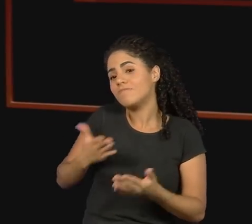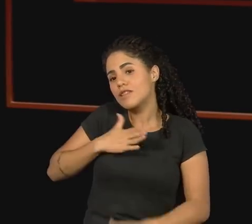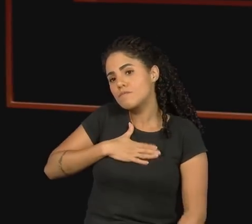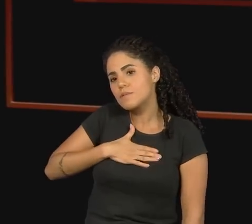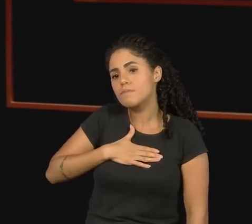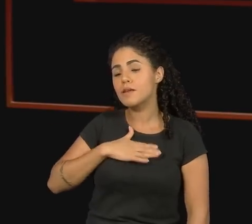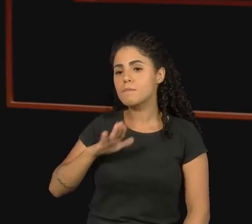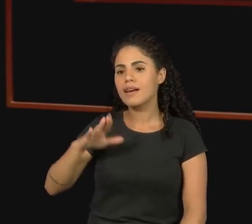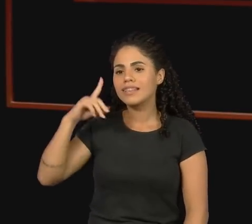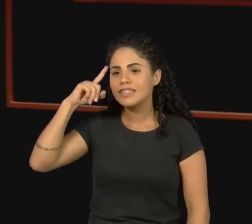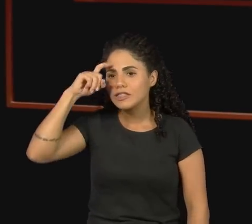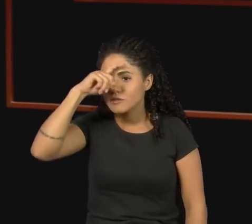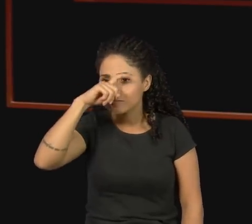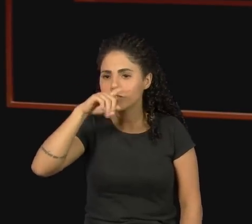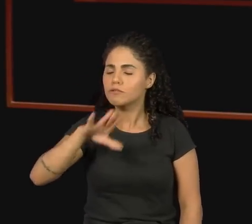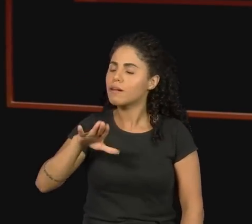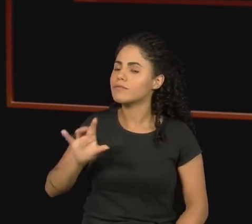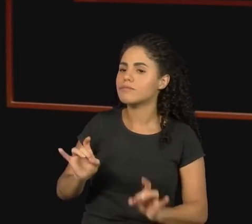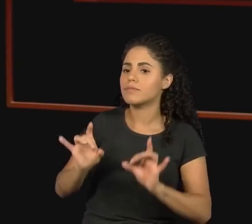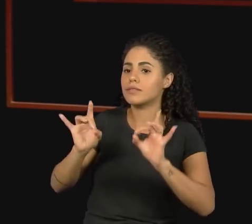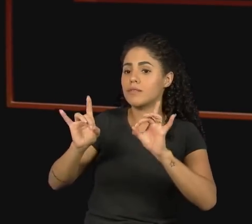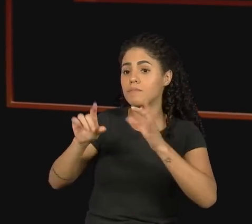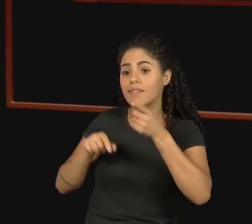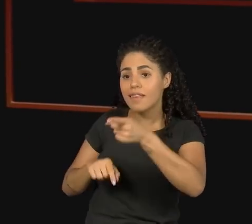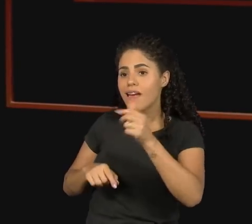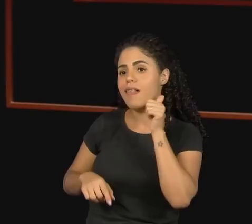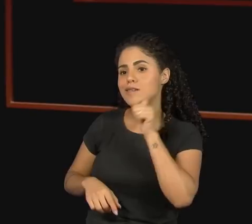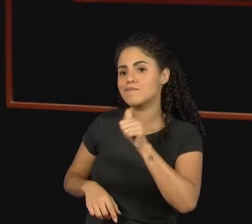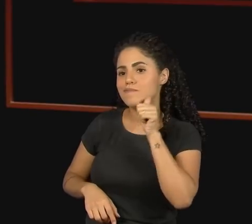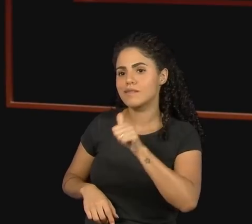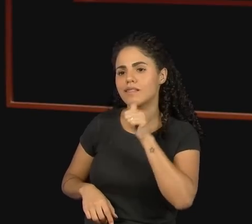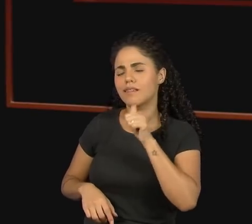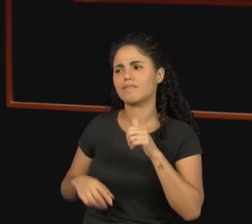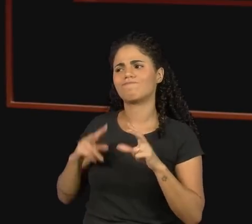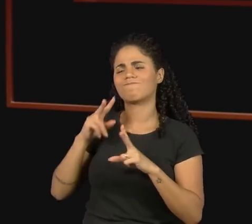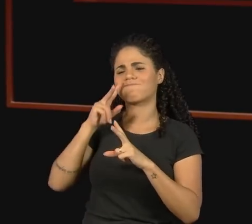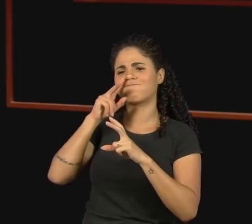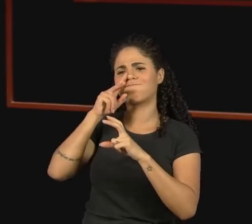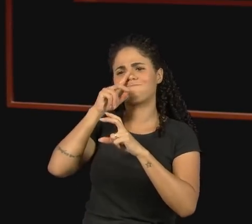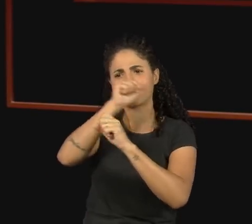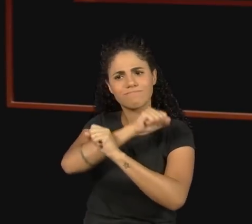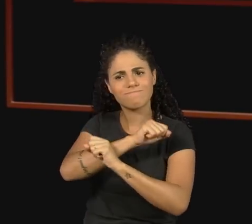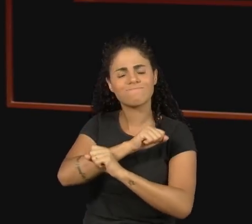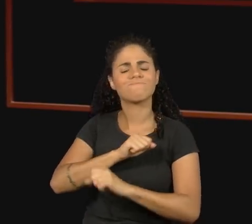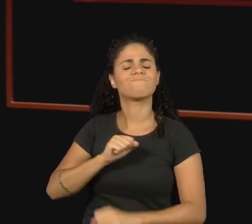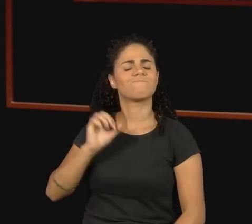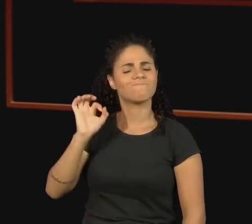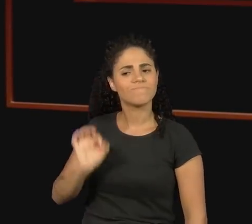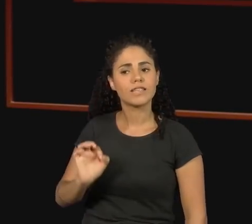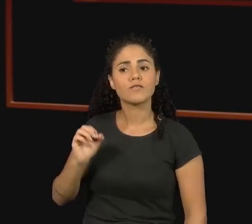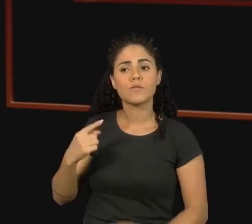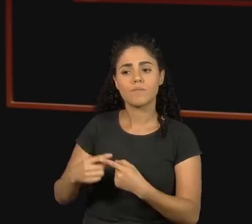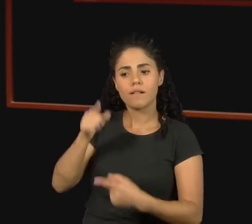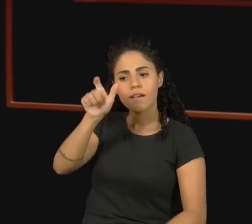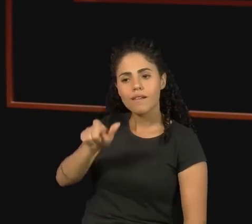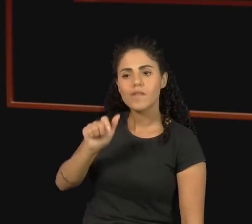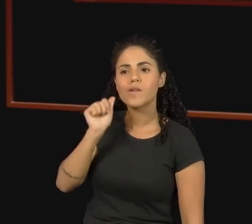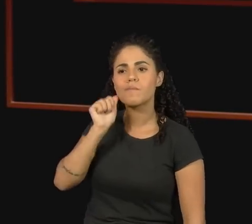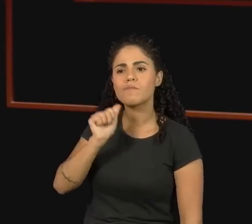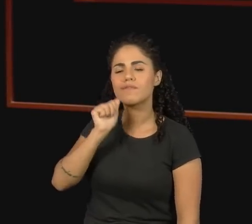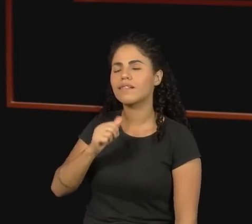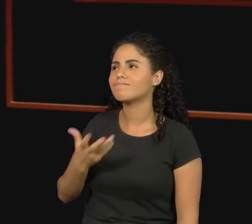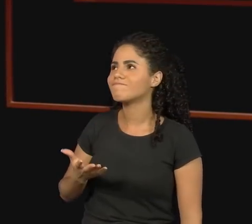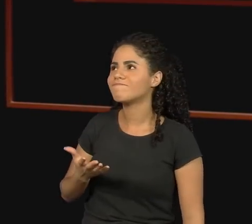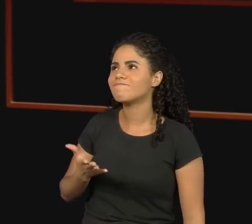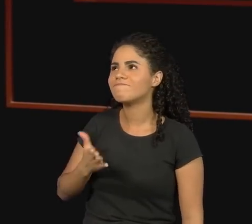Difícil, porém muito especial. A Grace é um fenômeno, uma força da natureza. Ela é, meu Deus do